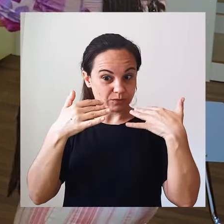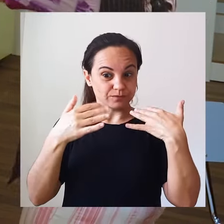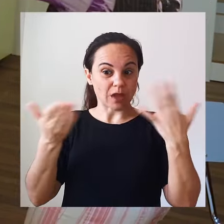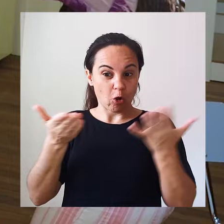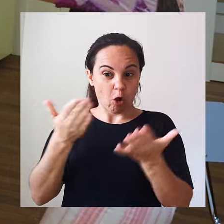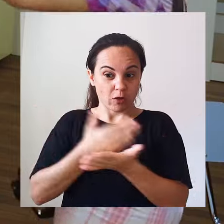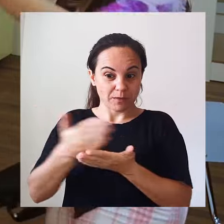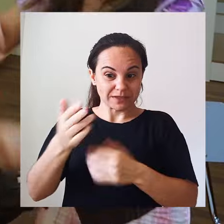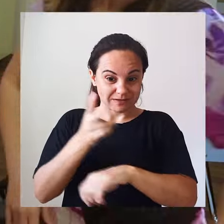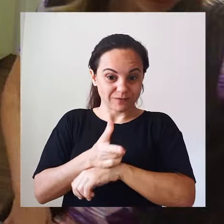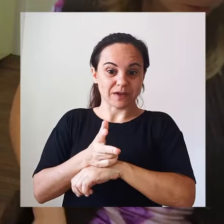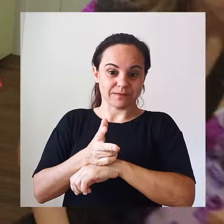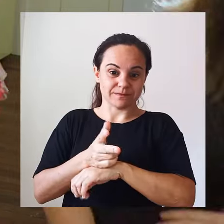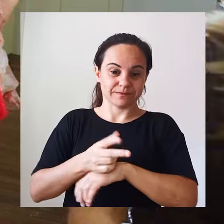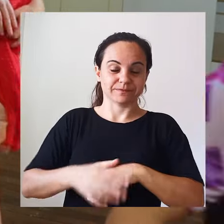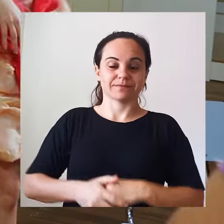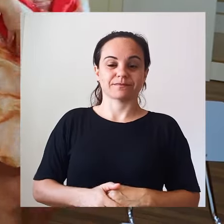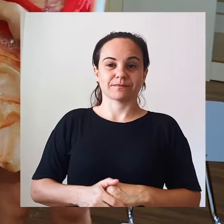gravar agora, tá? Vamos lá!